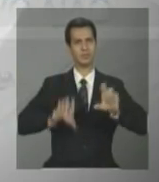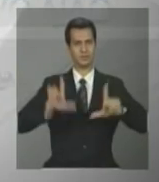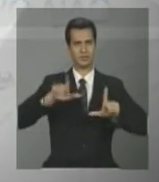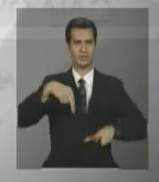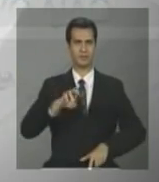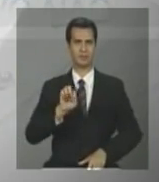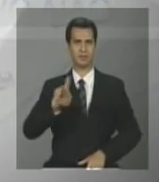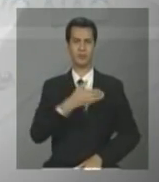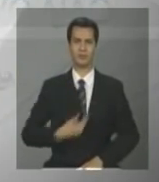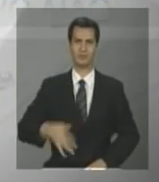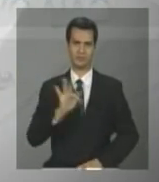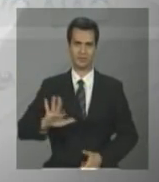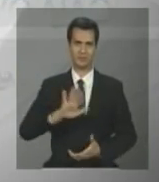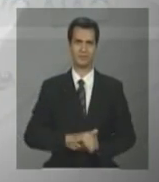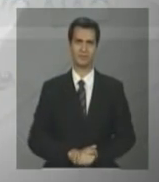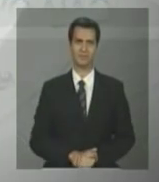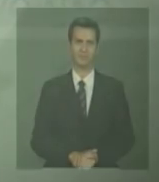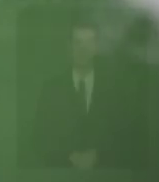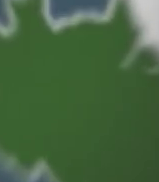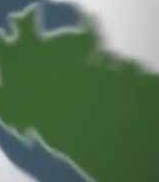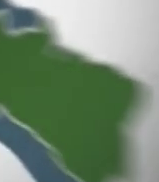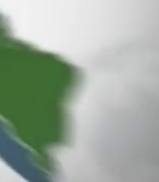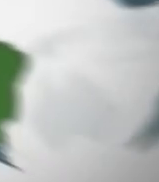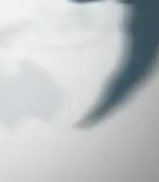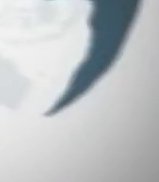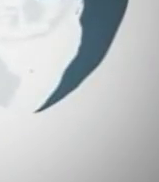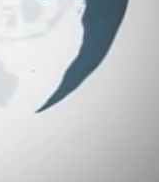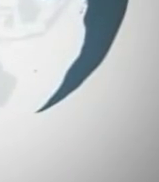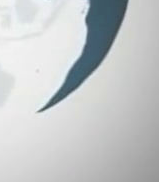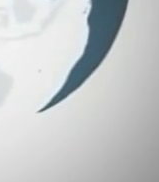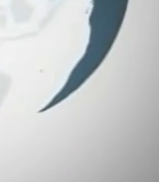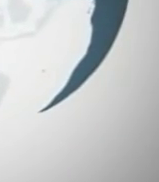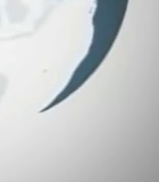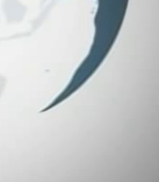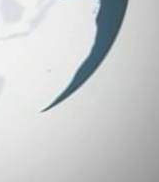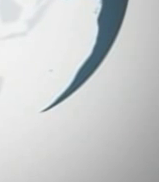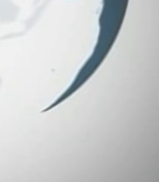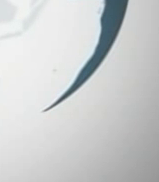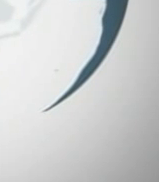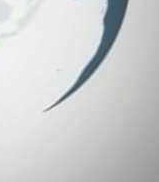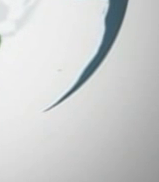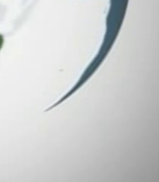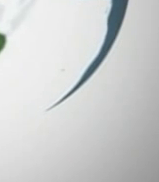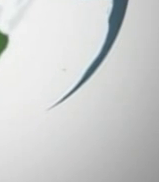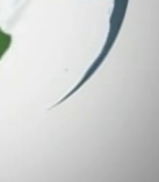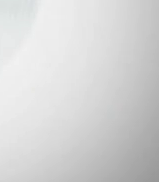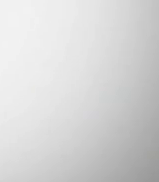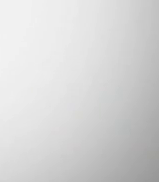gente, NBR, a TV do Governo Federal.